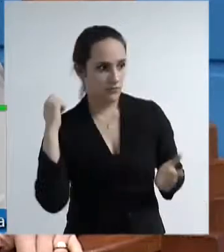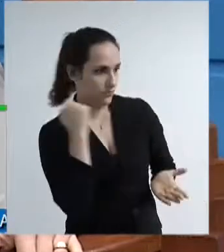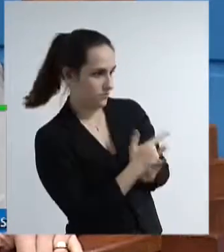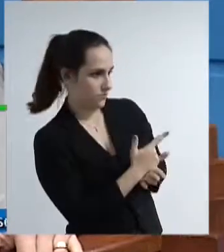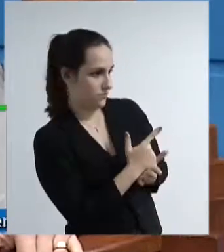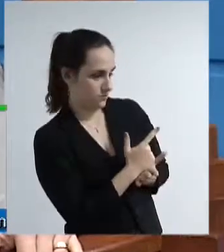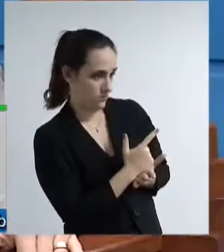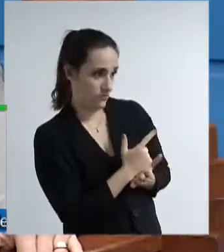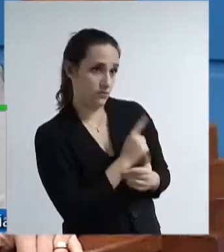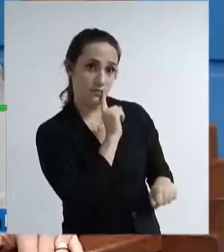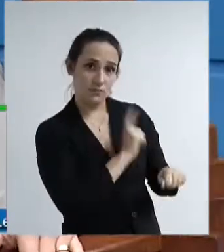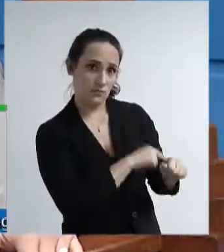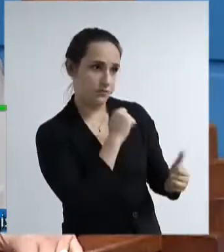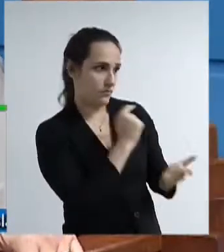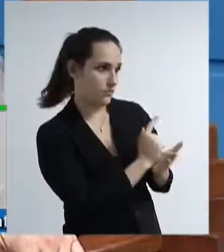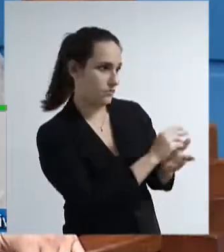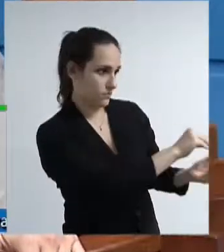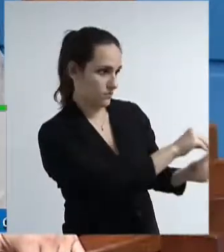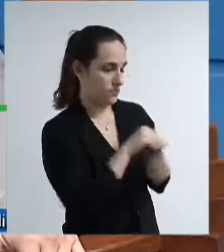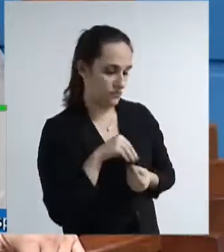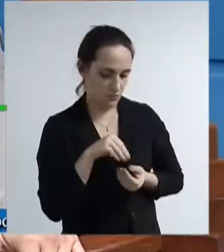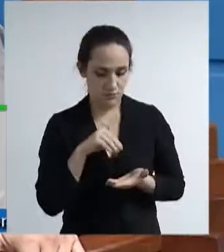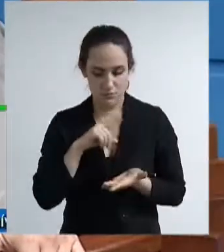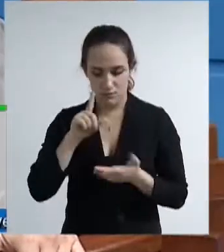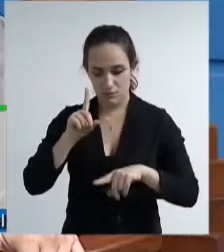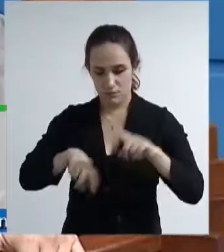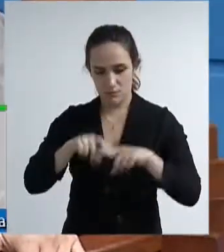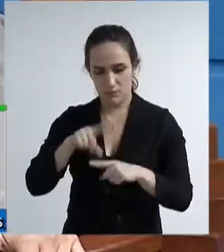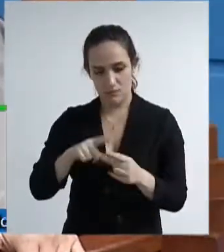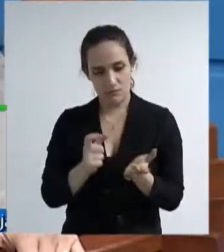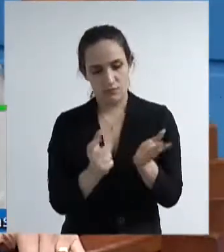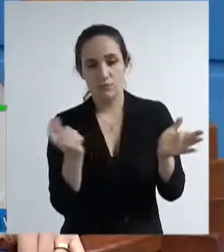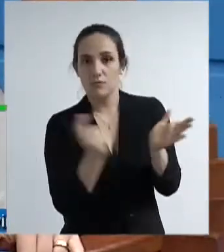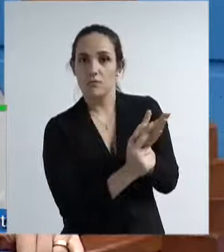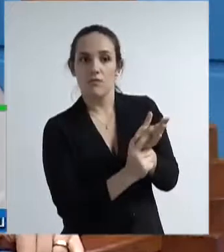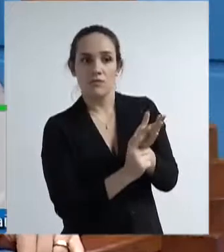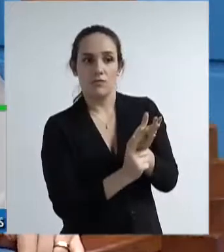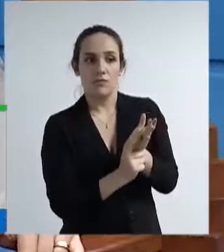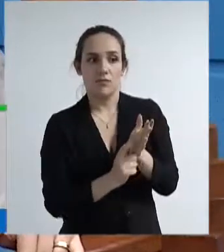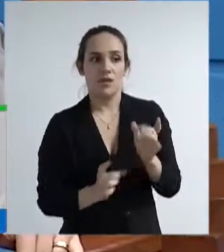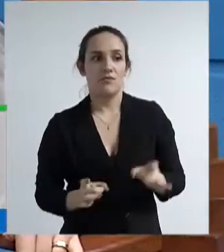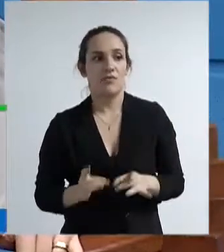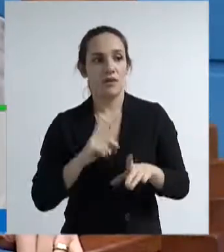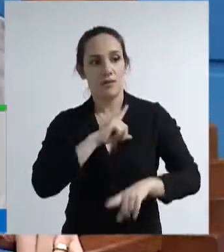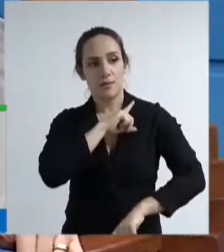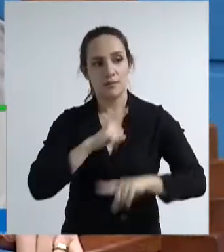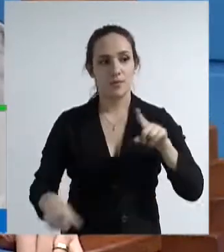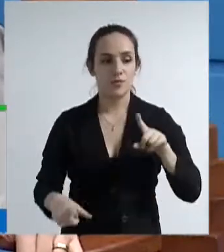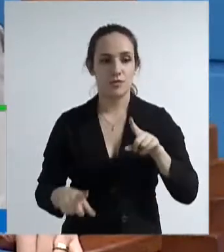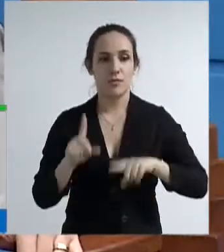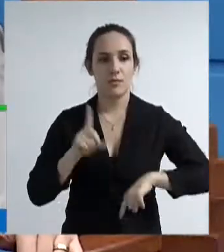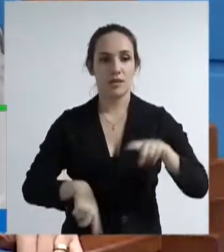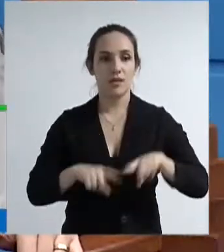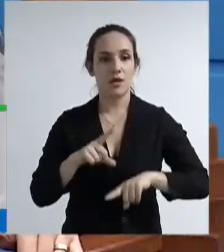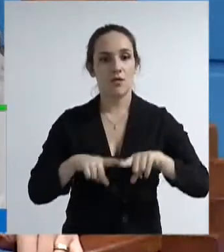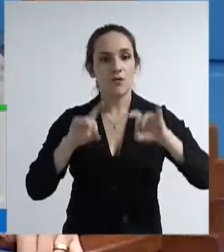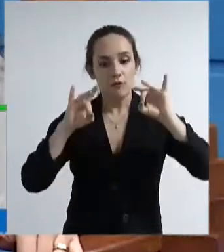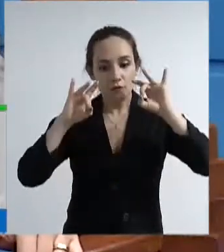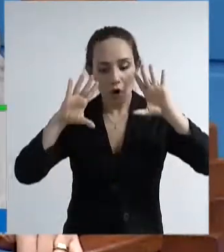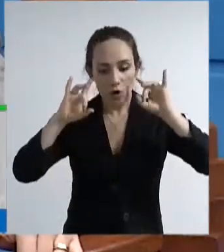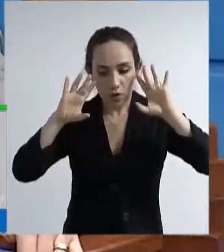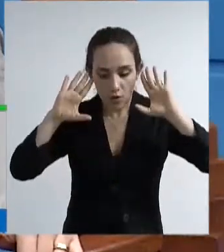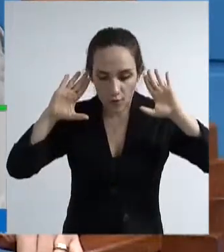um adesivo com os seguintes dizeres: venda proibida, mercadoria destinada exclusivamente